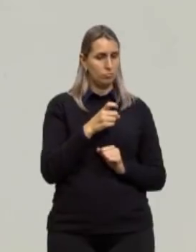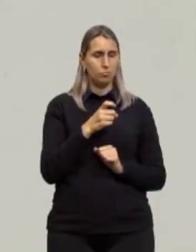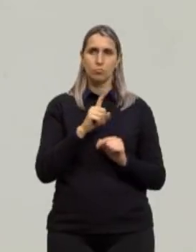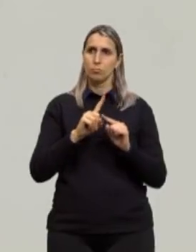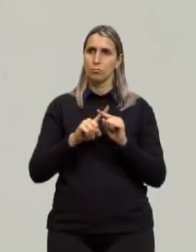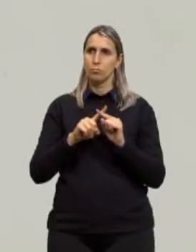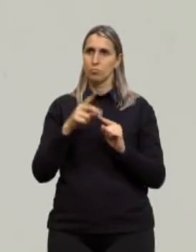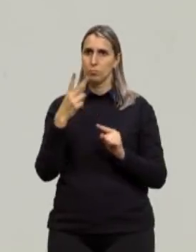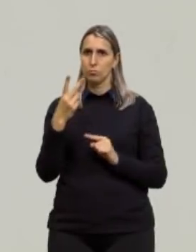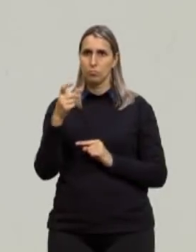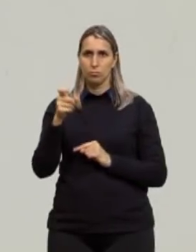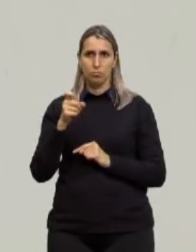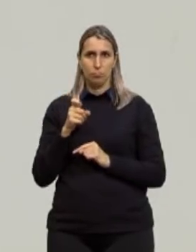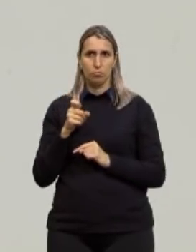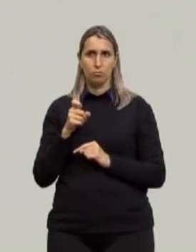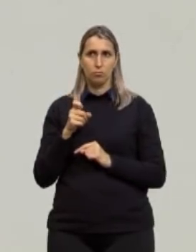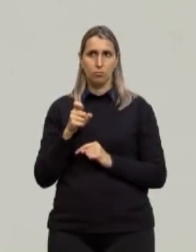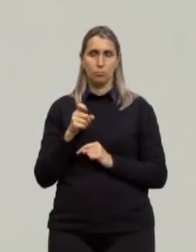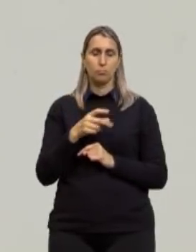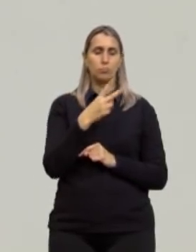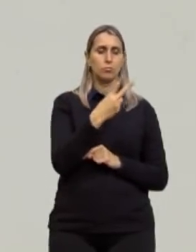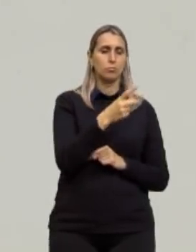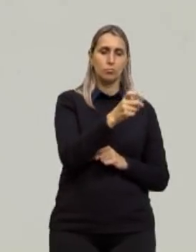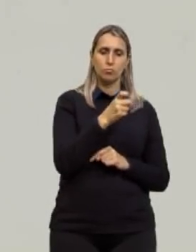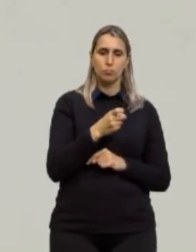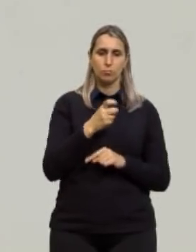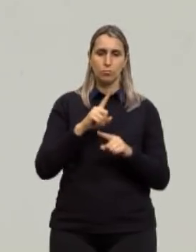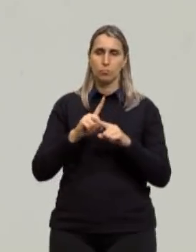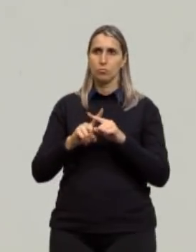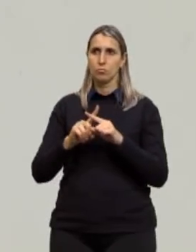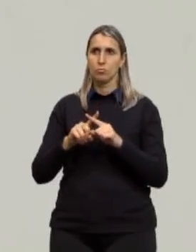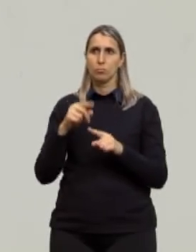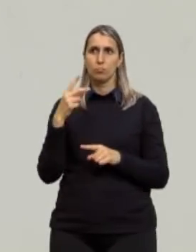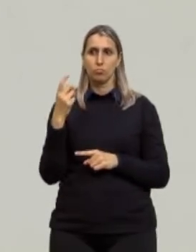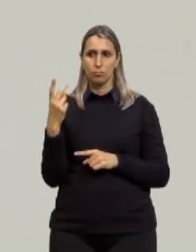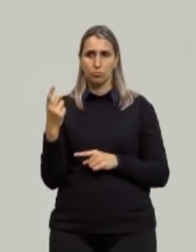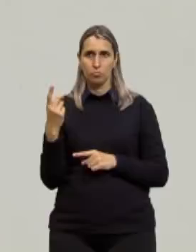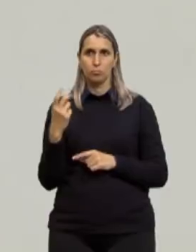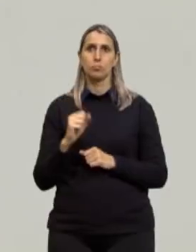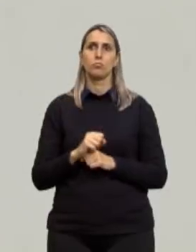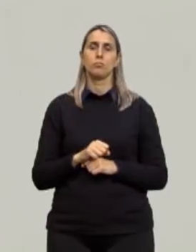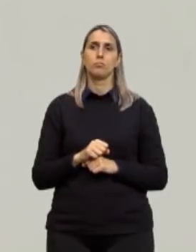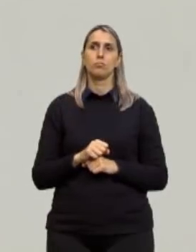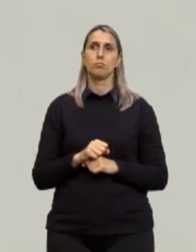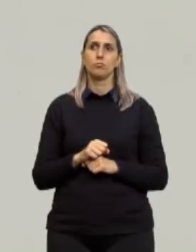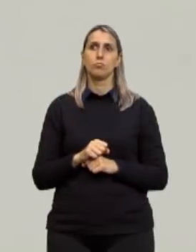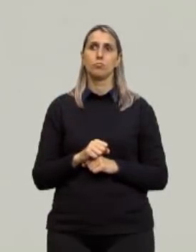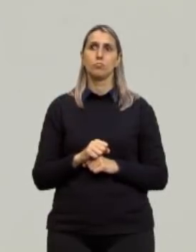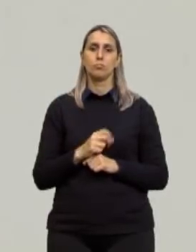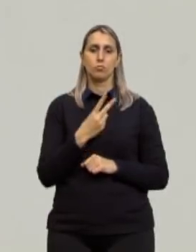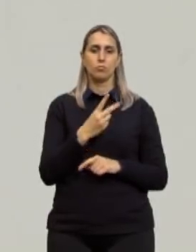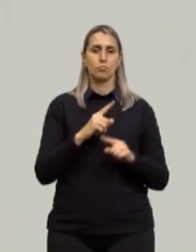multiplica-o dois xeo2 x multiplica o 12 então vamos ver 2 x 2